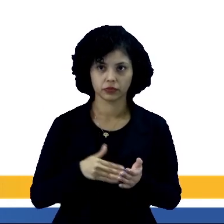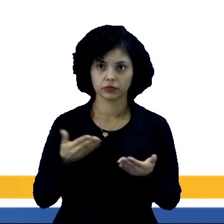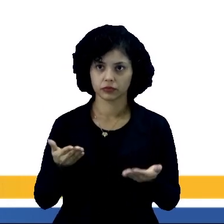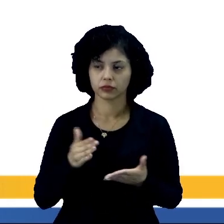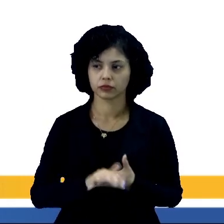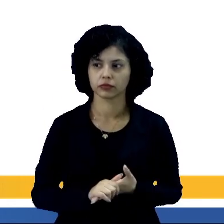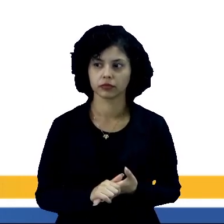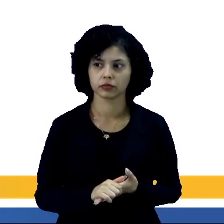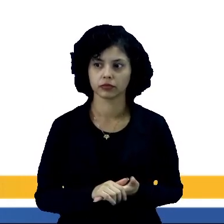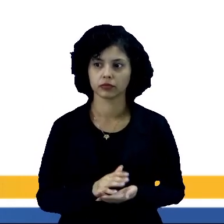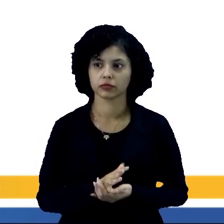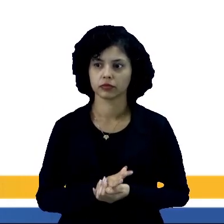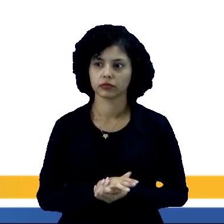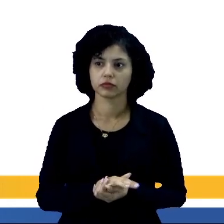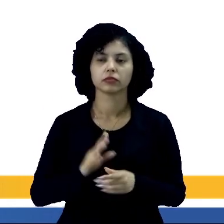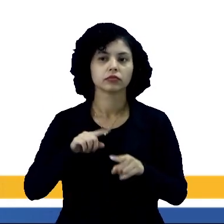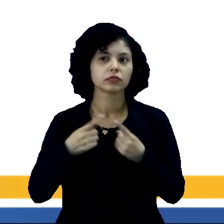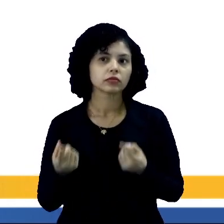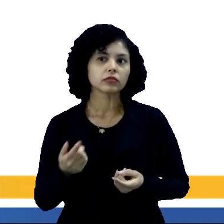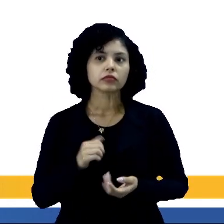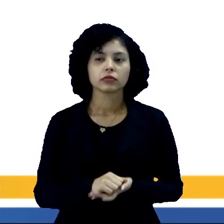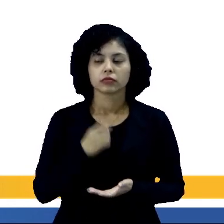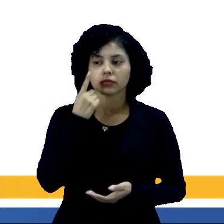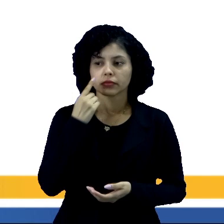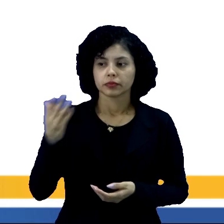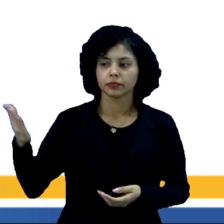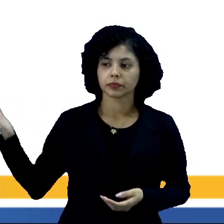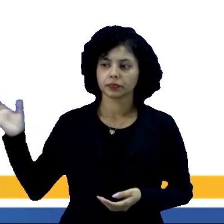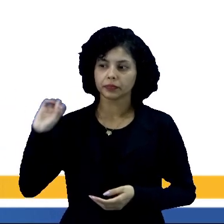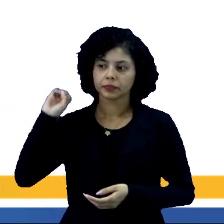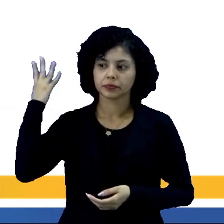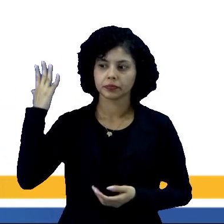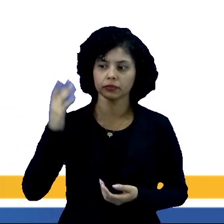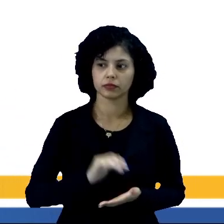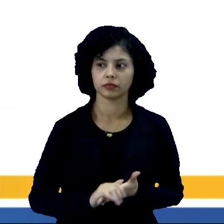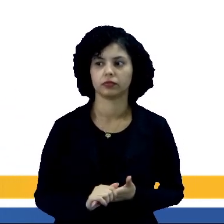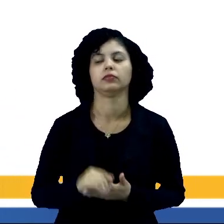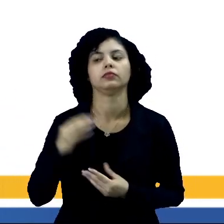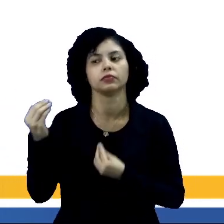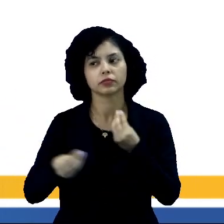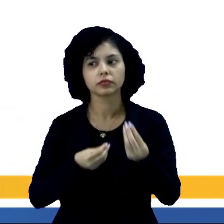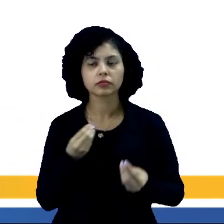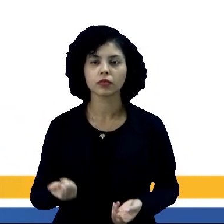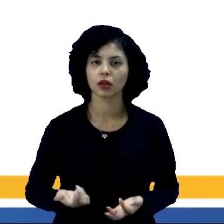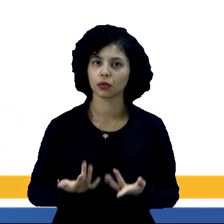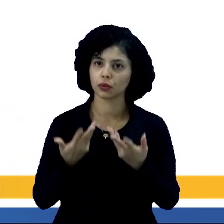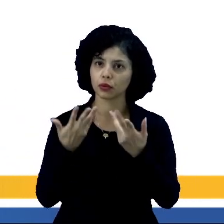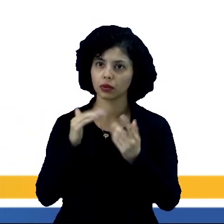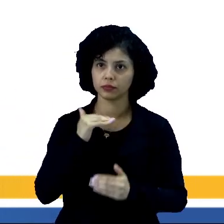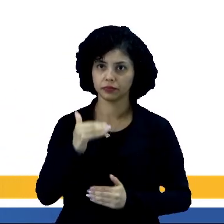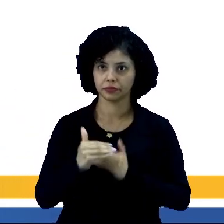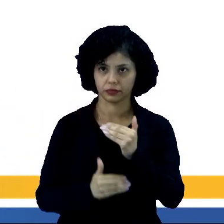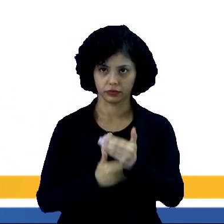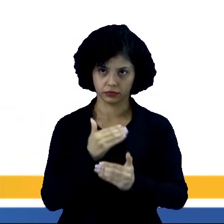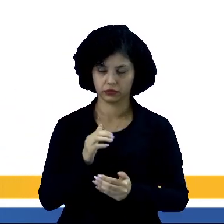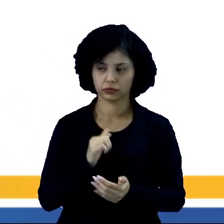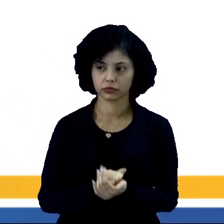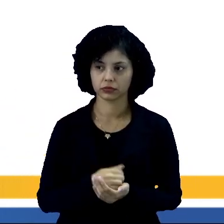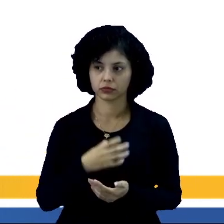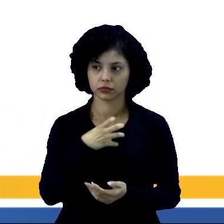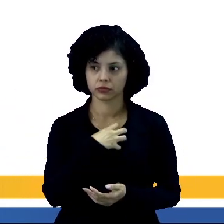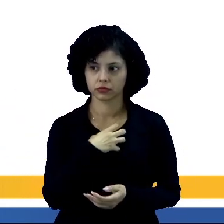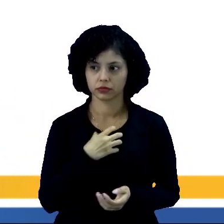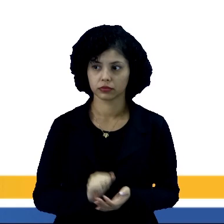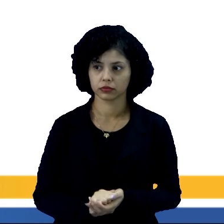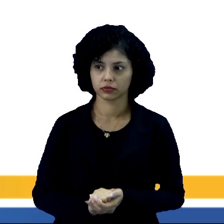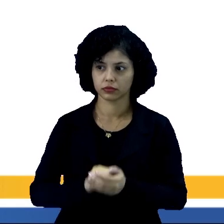então. E aqui mais uma vez para a gente observar o que acontece. Conforme a queima do Sol for acontecendo, no momento que a